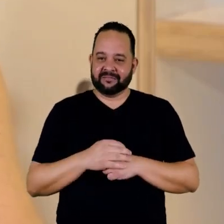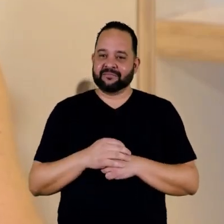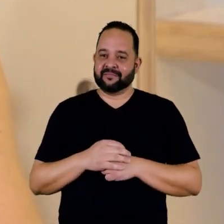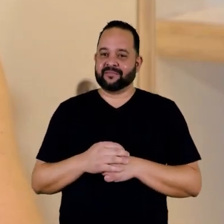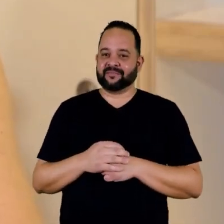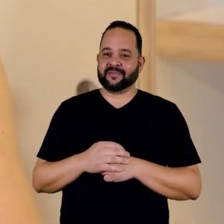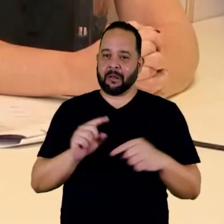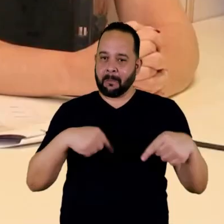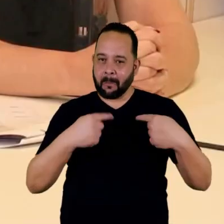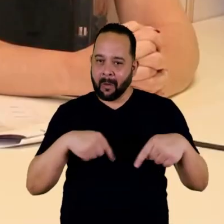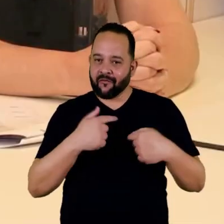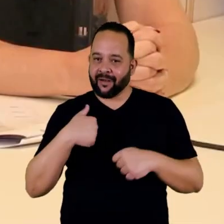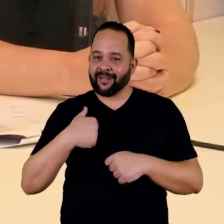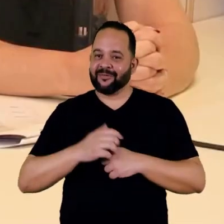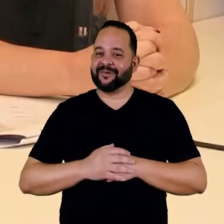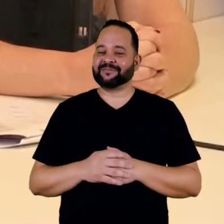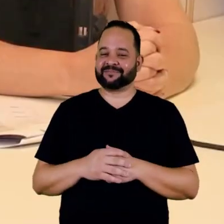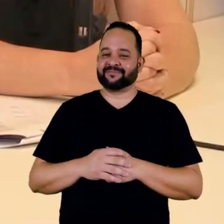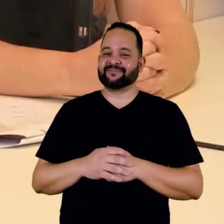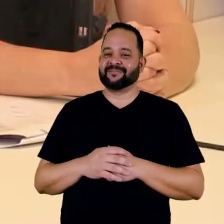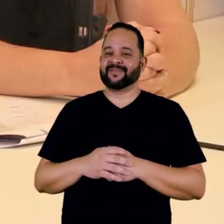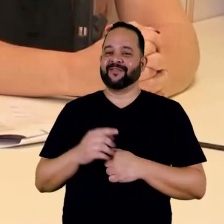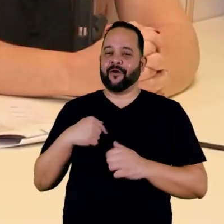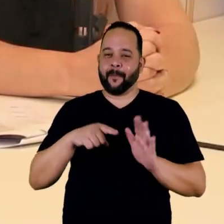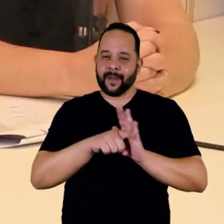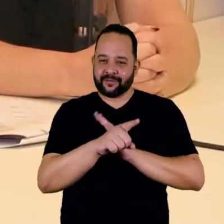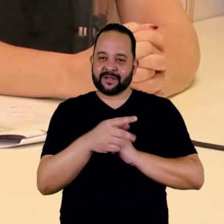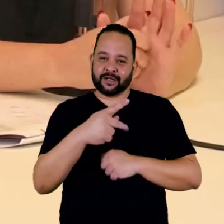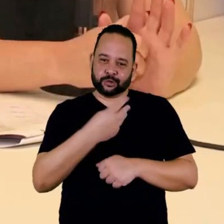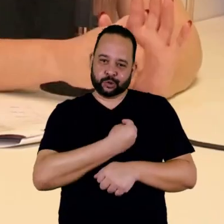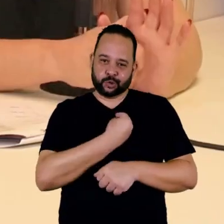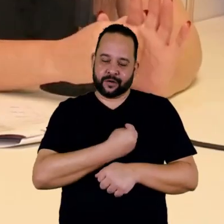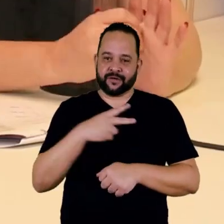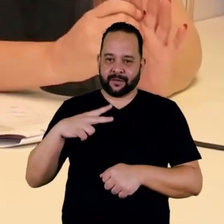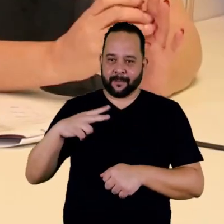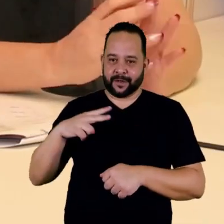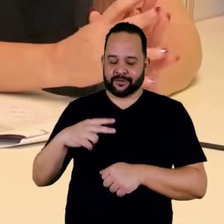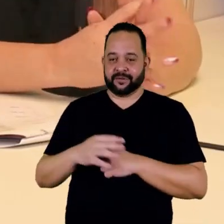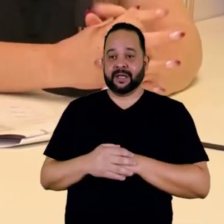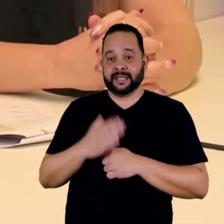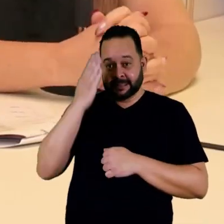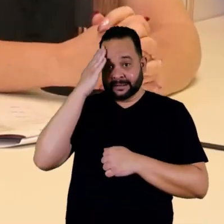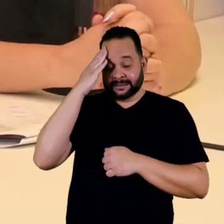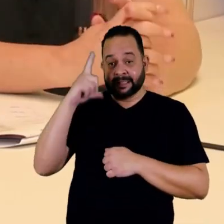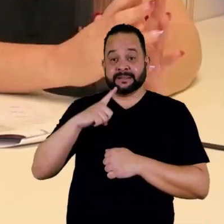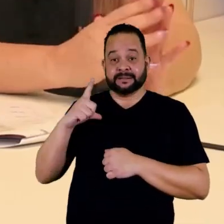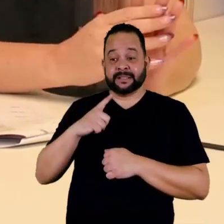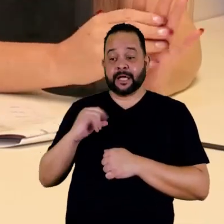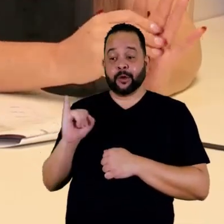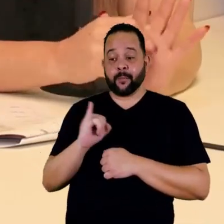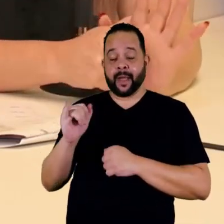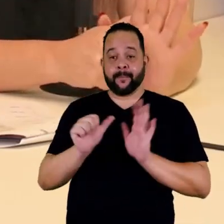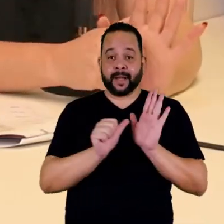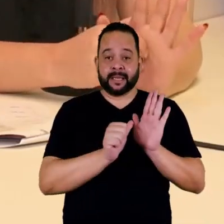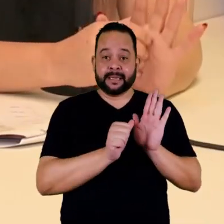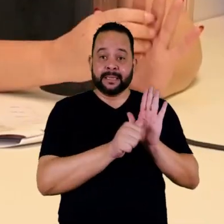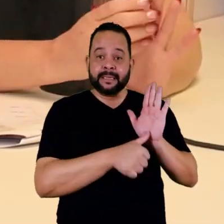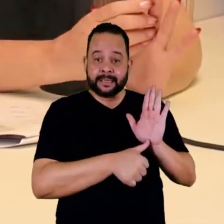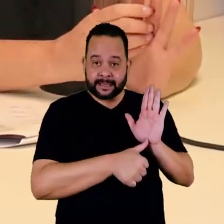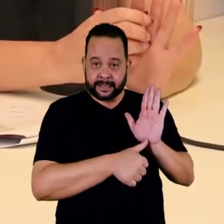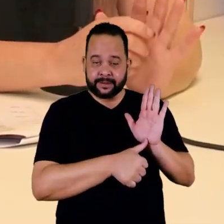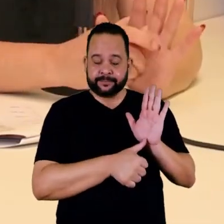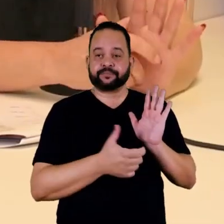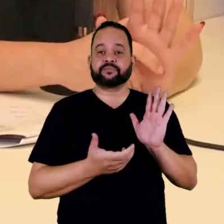fazendo buling comigo María eu vou entrar um pouquinho mais ainda na sua intimidade né Eu sei que você tem uma uma irmã portadora de síndrome de